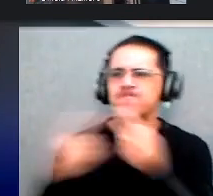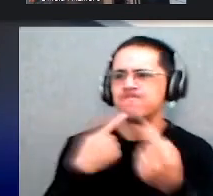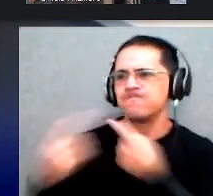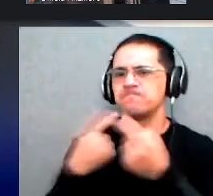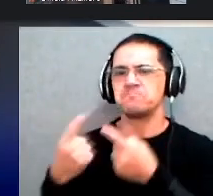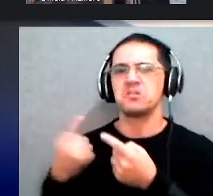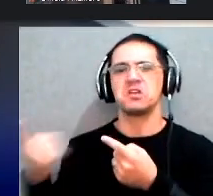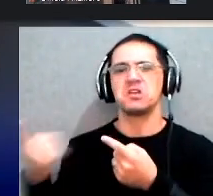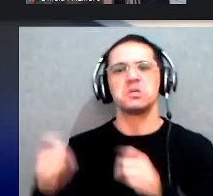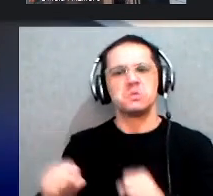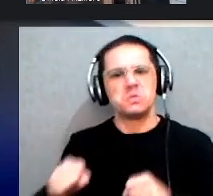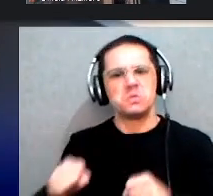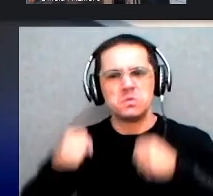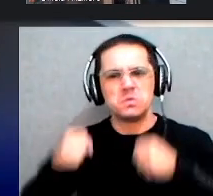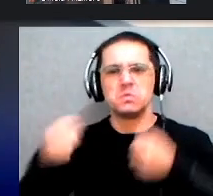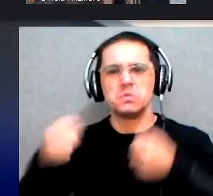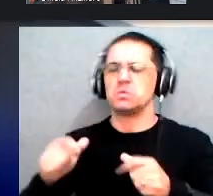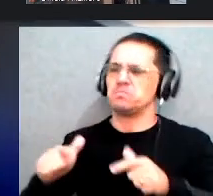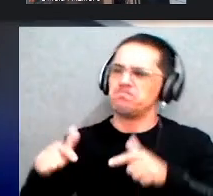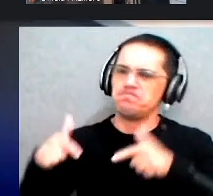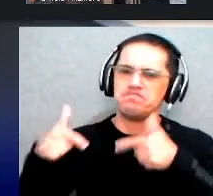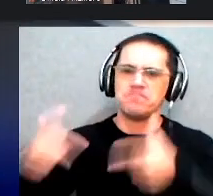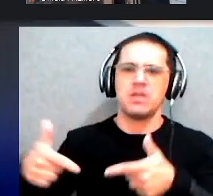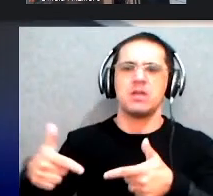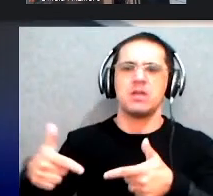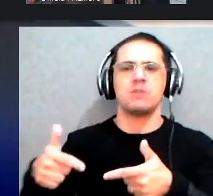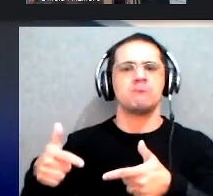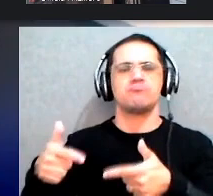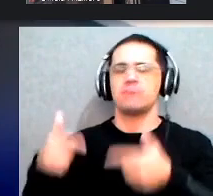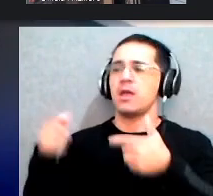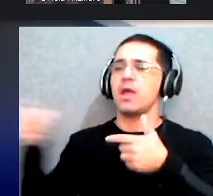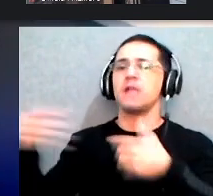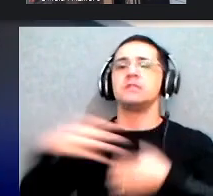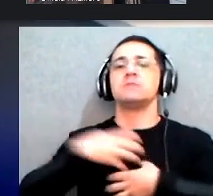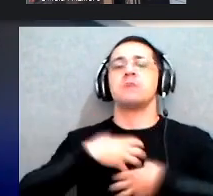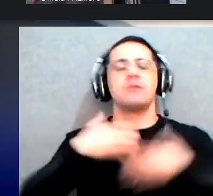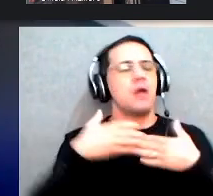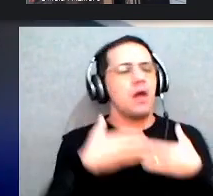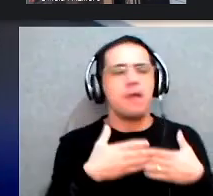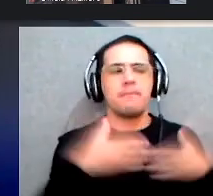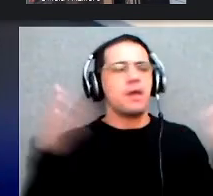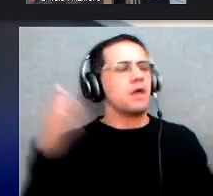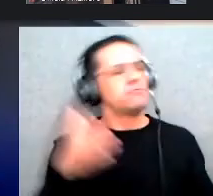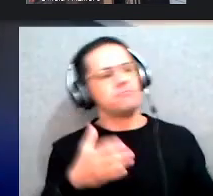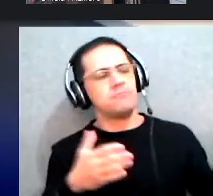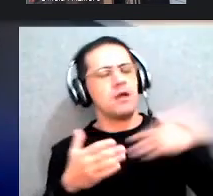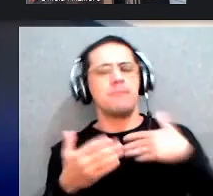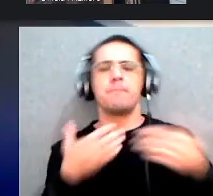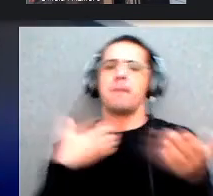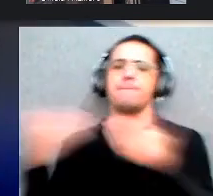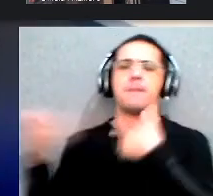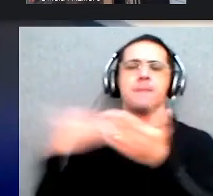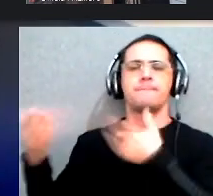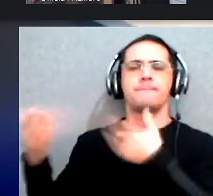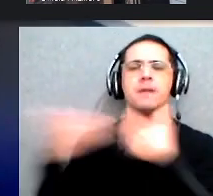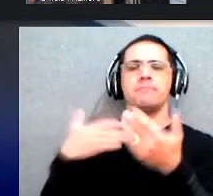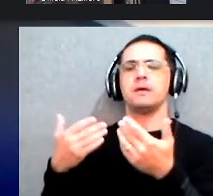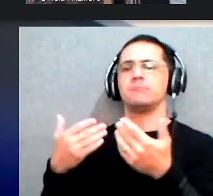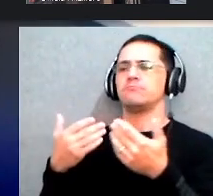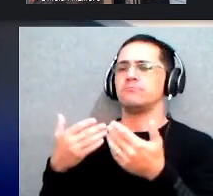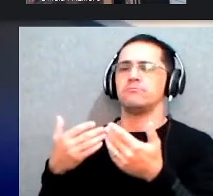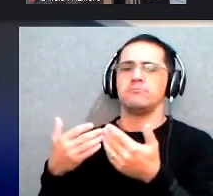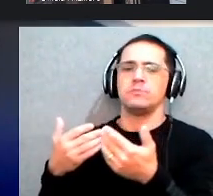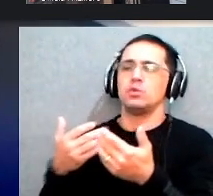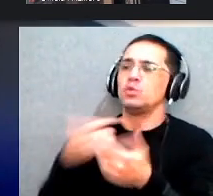e está sempre de braços e portas abertas para nos receber. Quero saudar, então, e agradecer o convite. Também